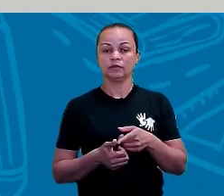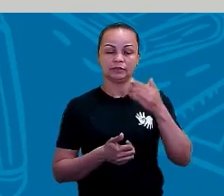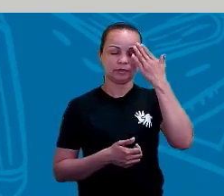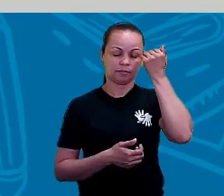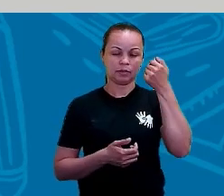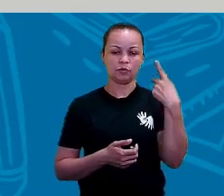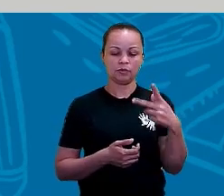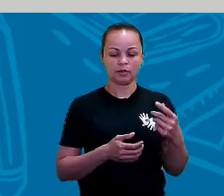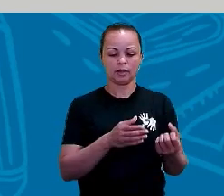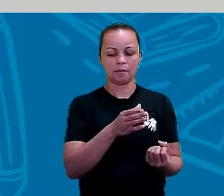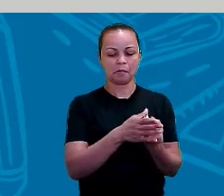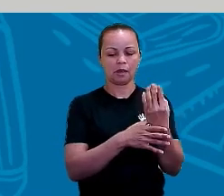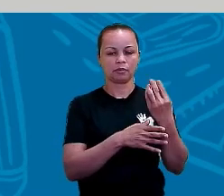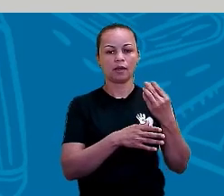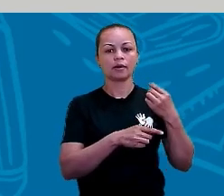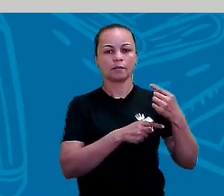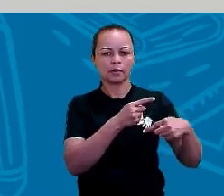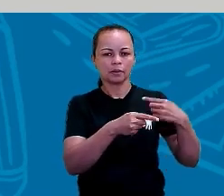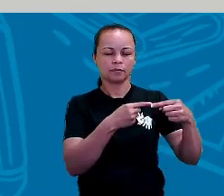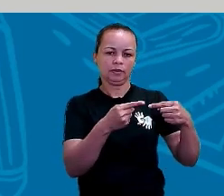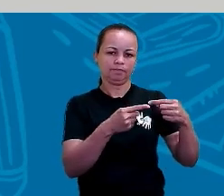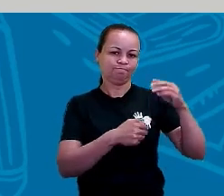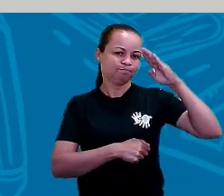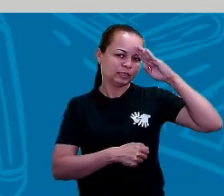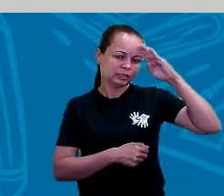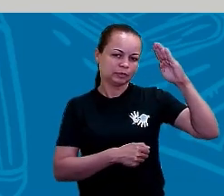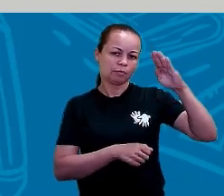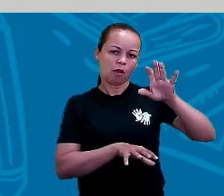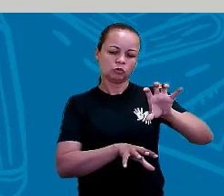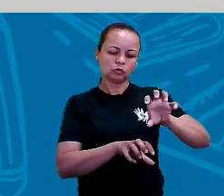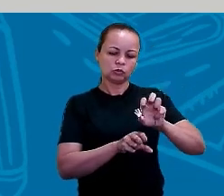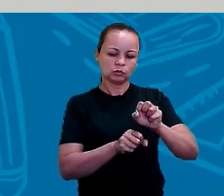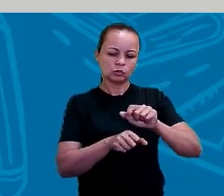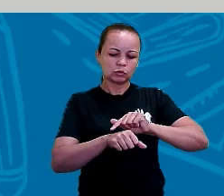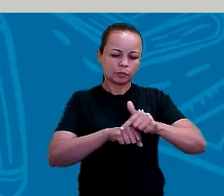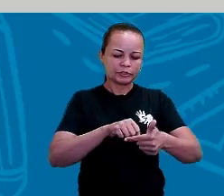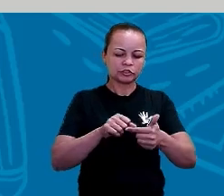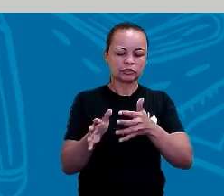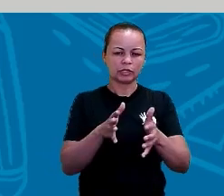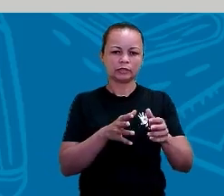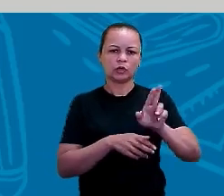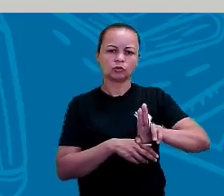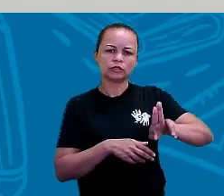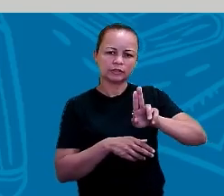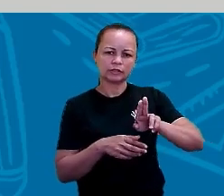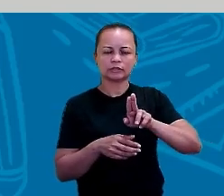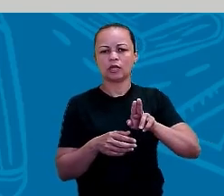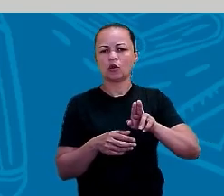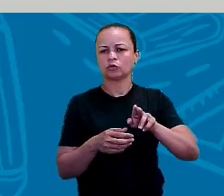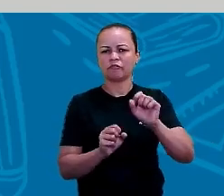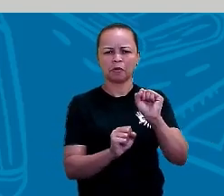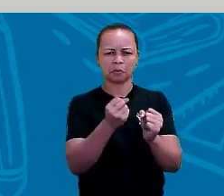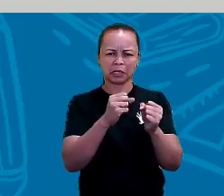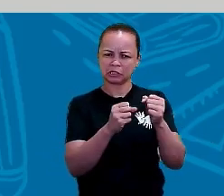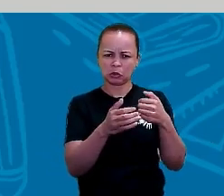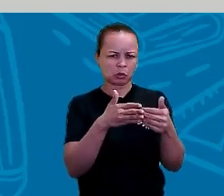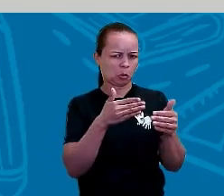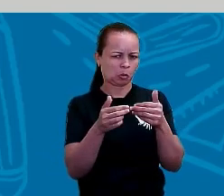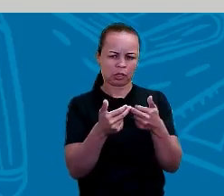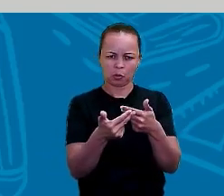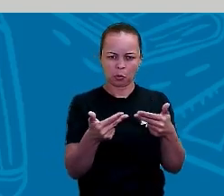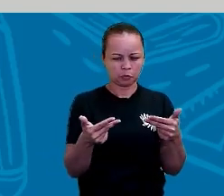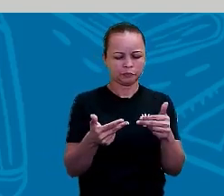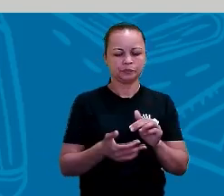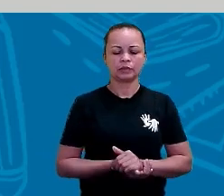matéria-prima. Matéria-prima é a principal substância que é utilizada na fabricação de alguma coisa. Por exemplo, se eu quero fazer